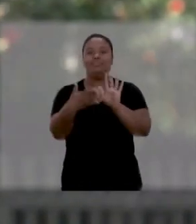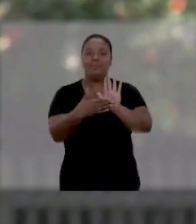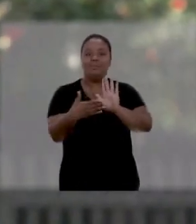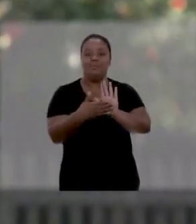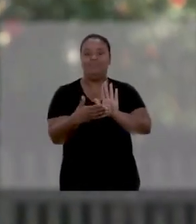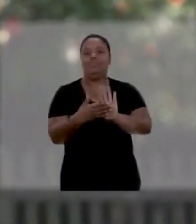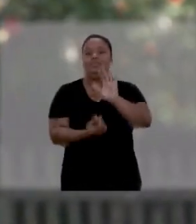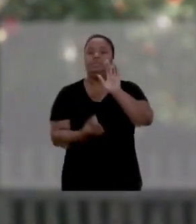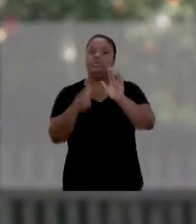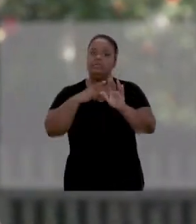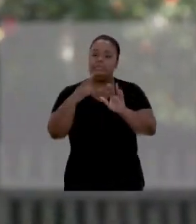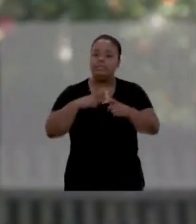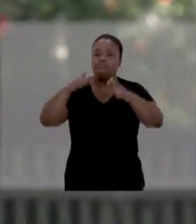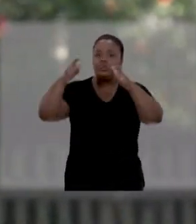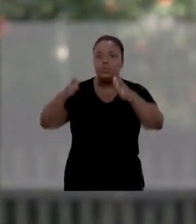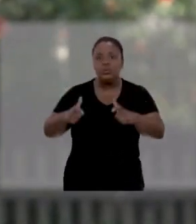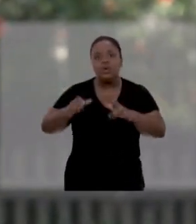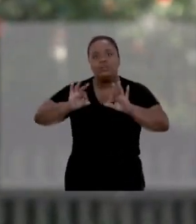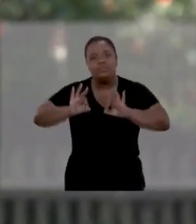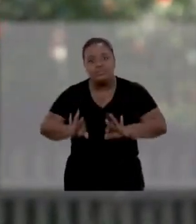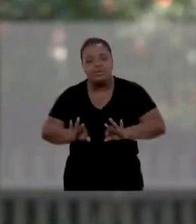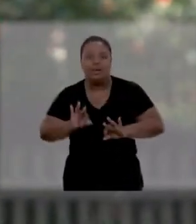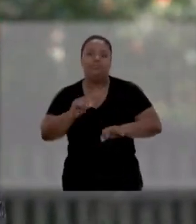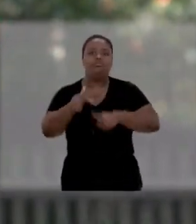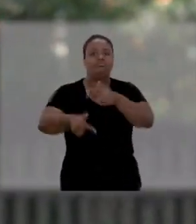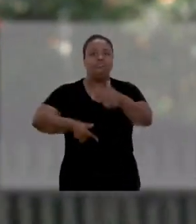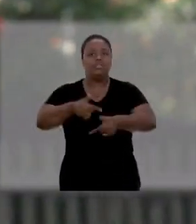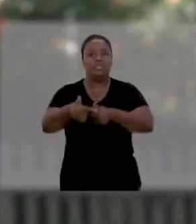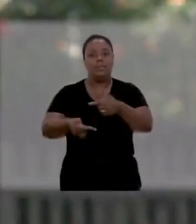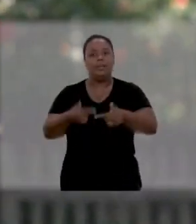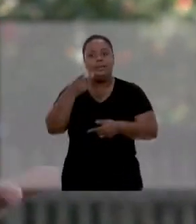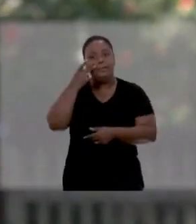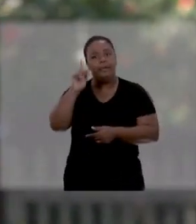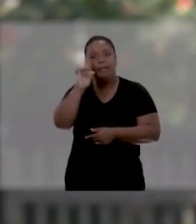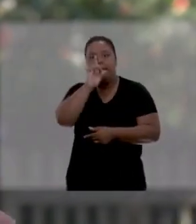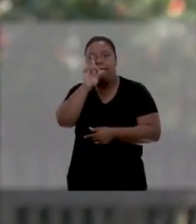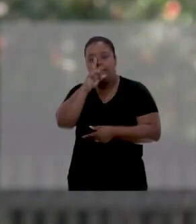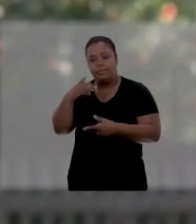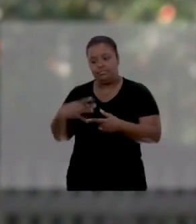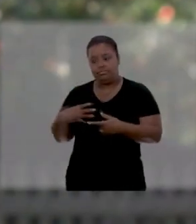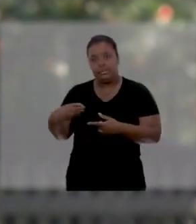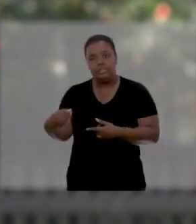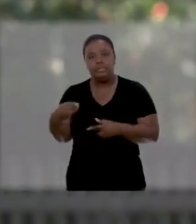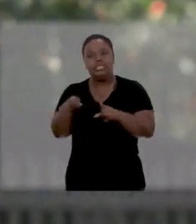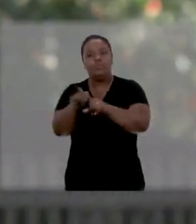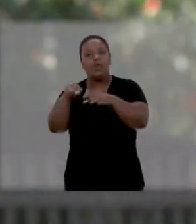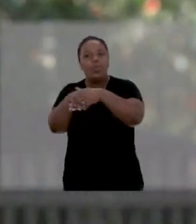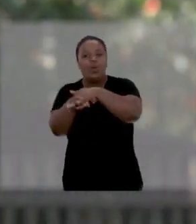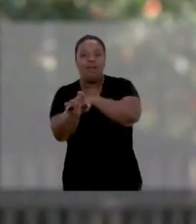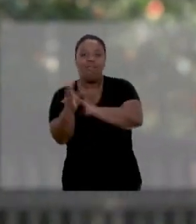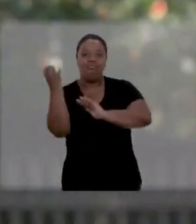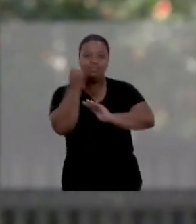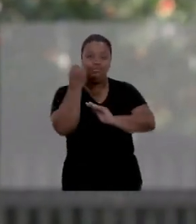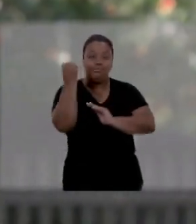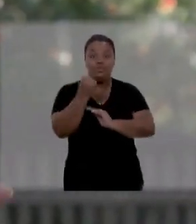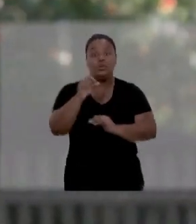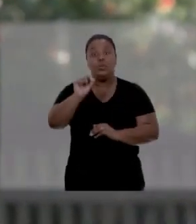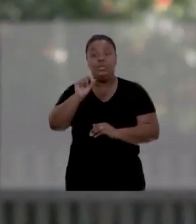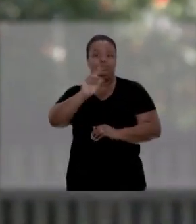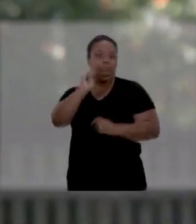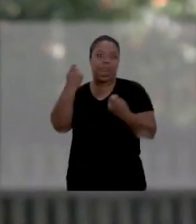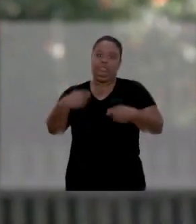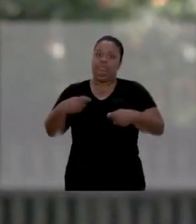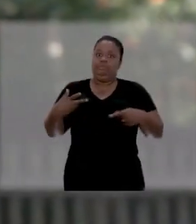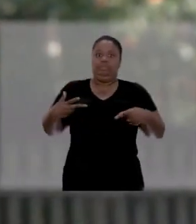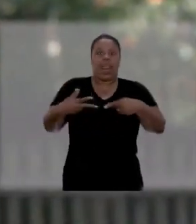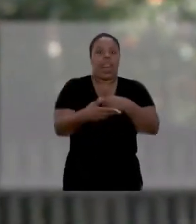que prevêem a criação de ambientes adequados nos locais de trabalho, para as mães retirarem e armazenarem o seu leite, sem